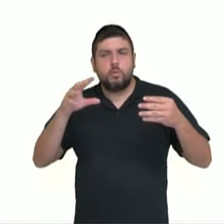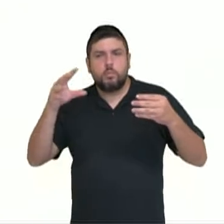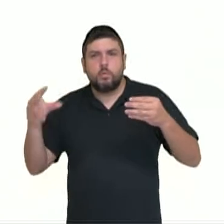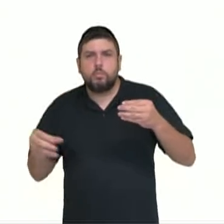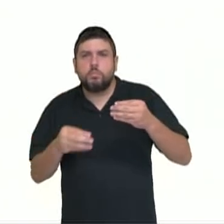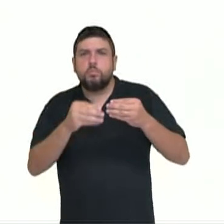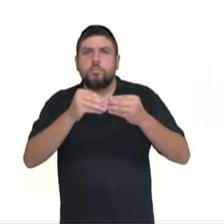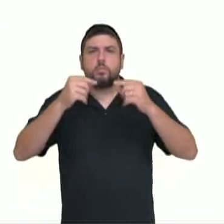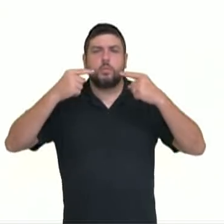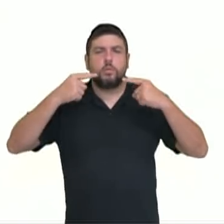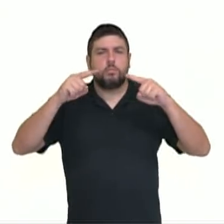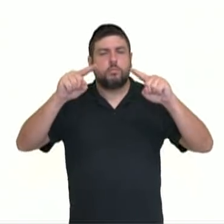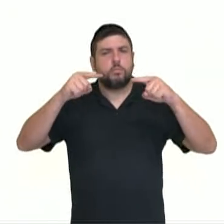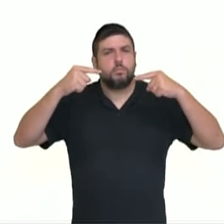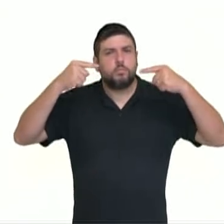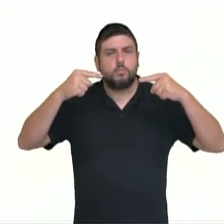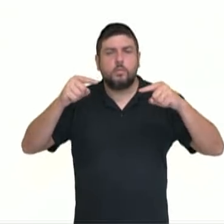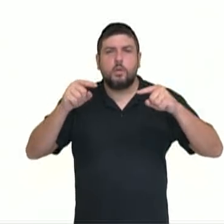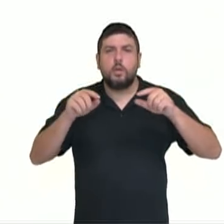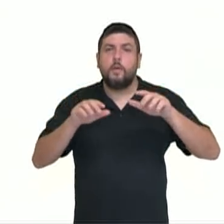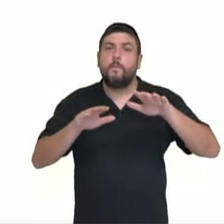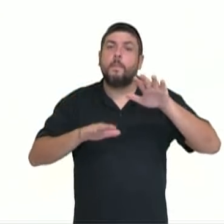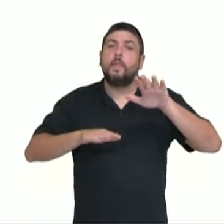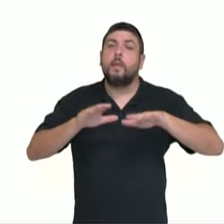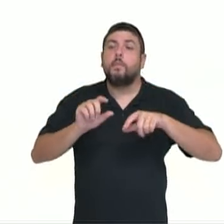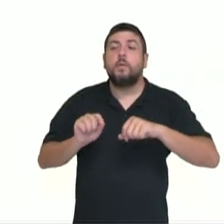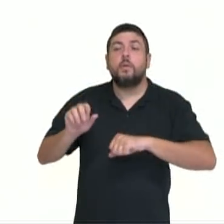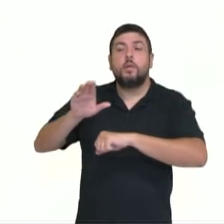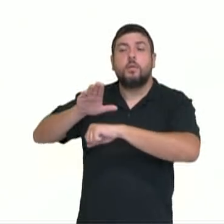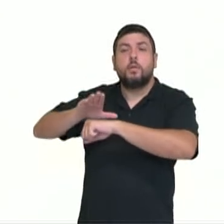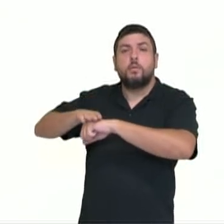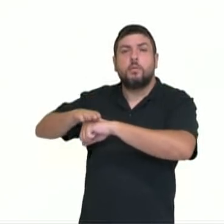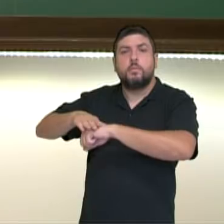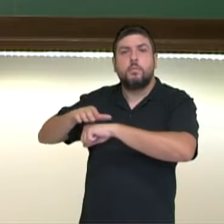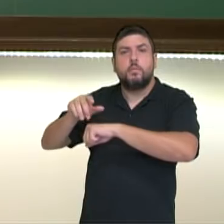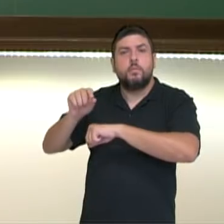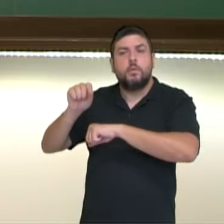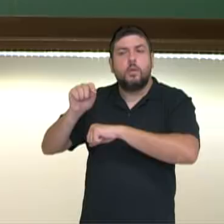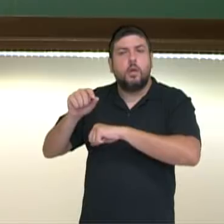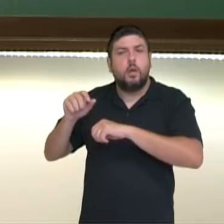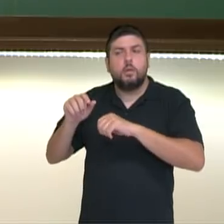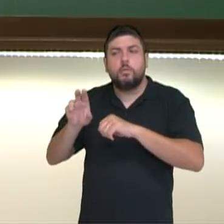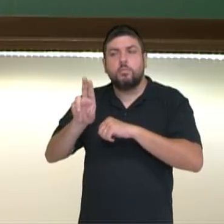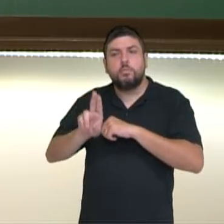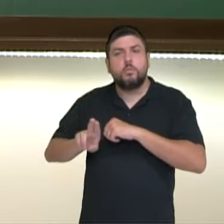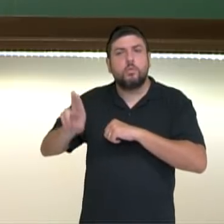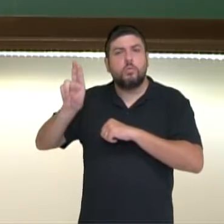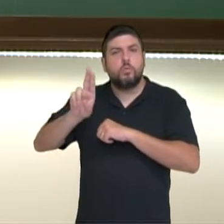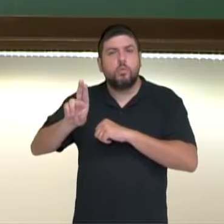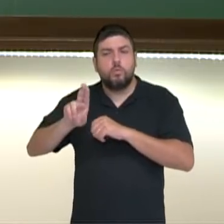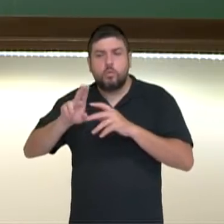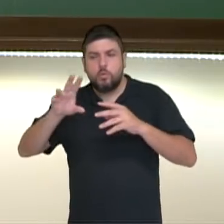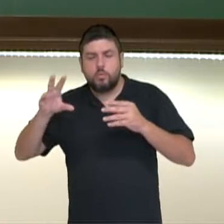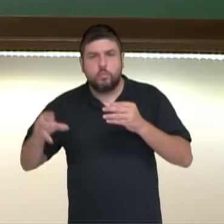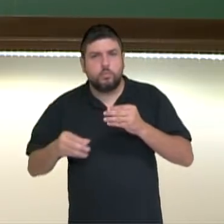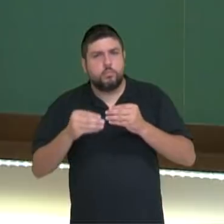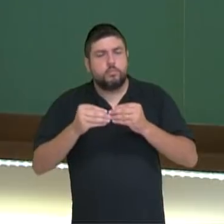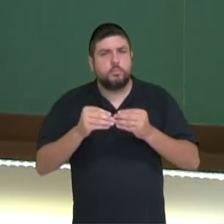composições musicais. Depende de quem está ali, né, utilizando, quem quer